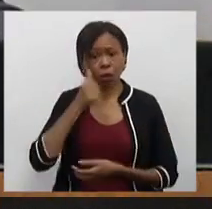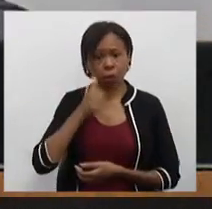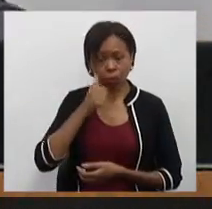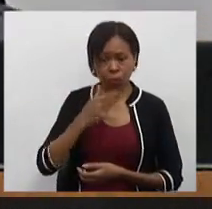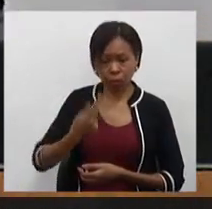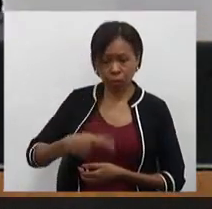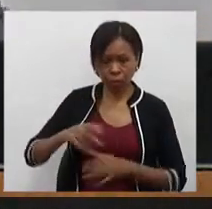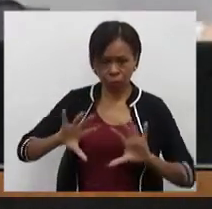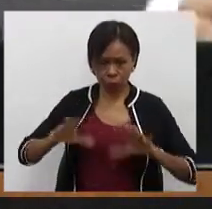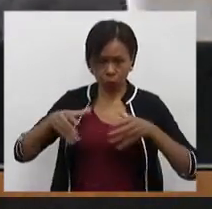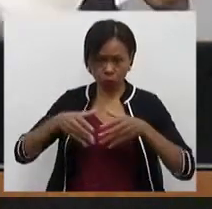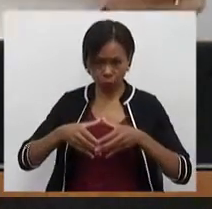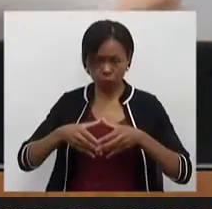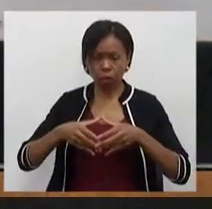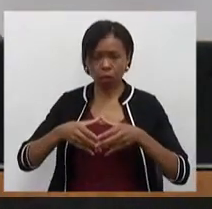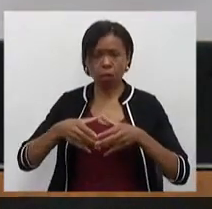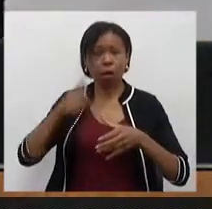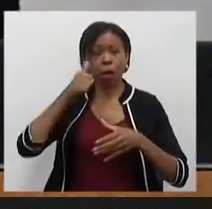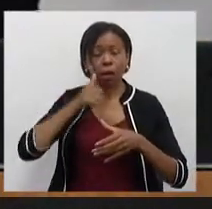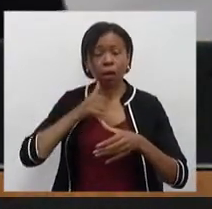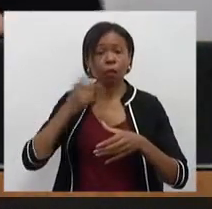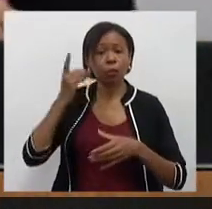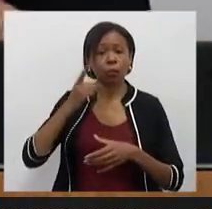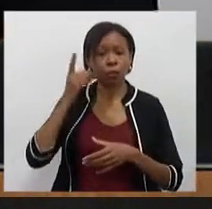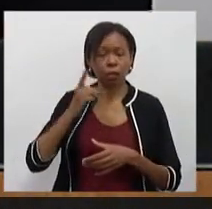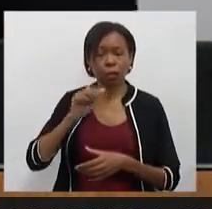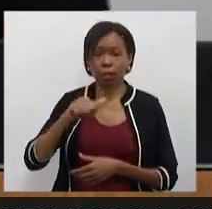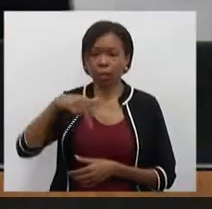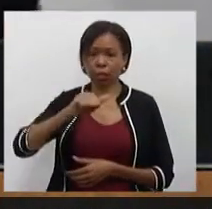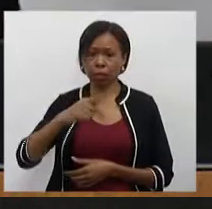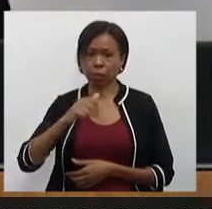dessa comissão, deputada Ana Paula Siqueira.